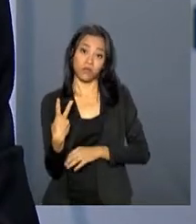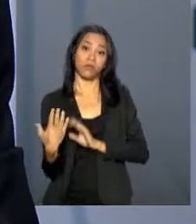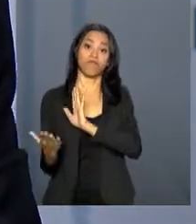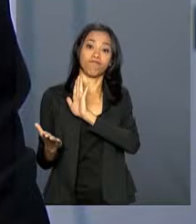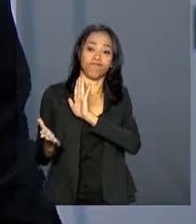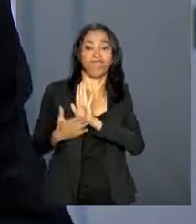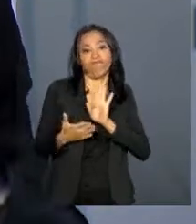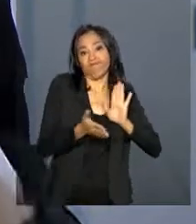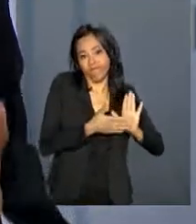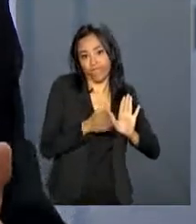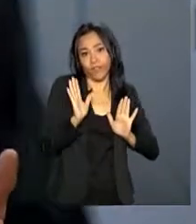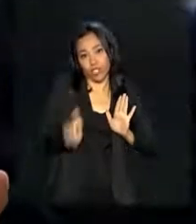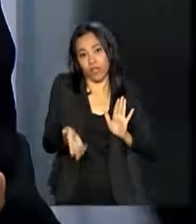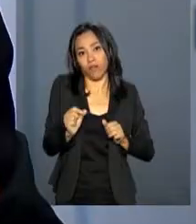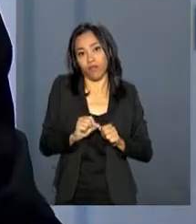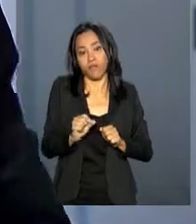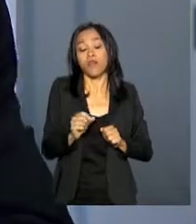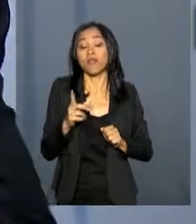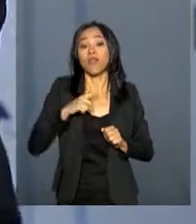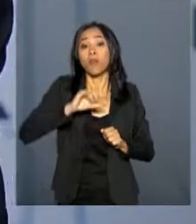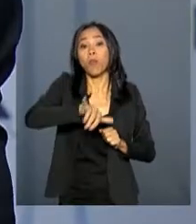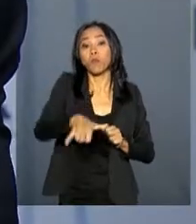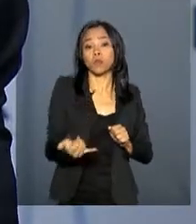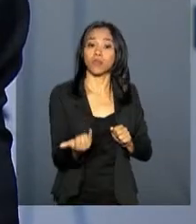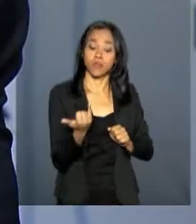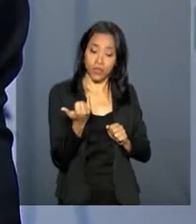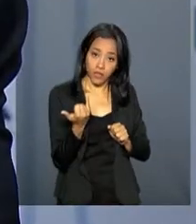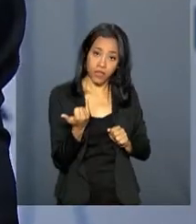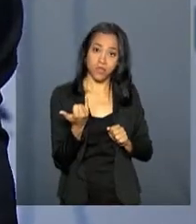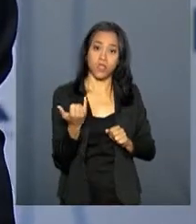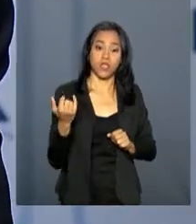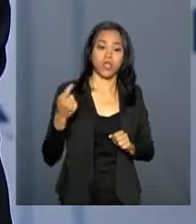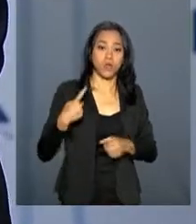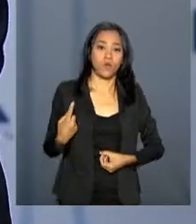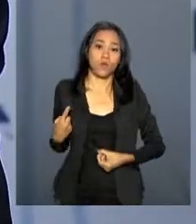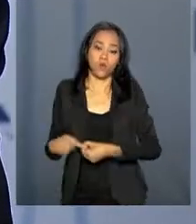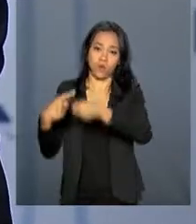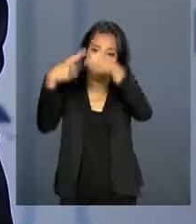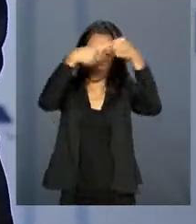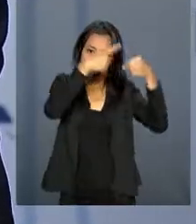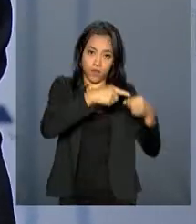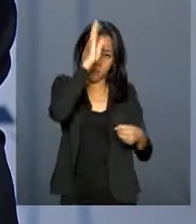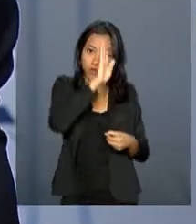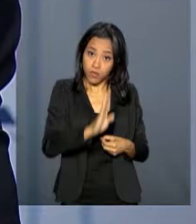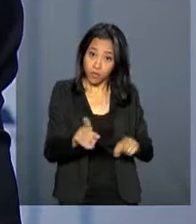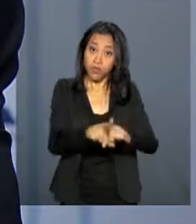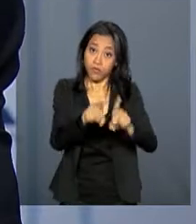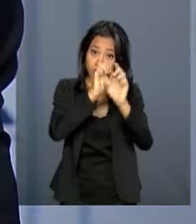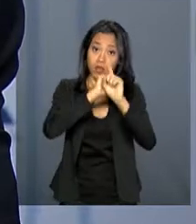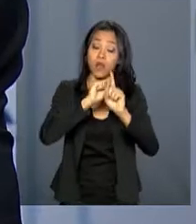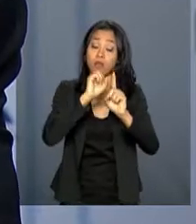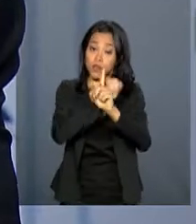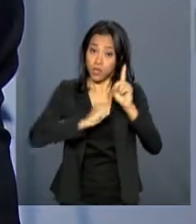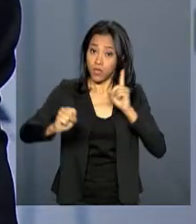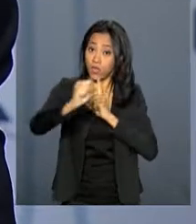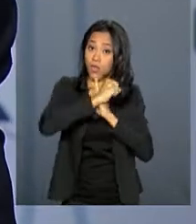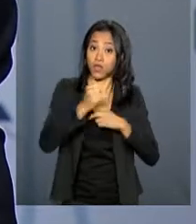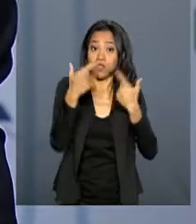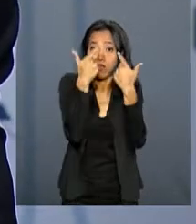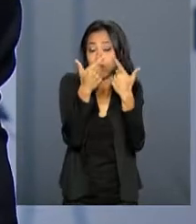teremos aí uma grande oportunidade e os nossos municípios ea nossa sociedade não ficares